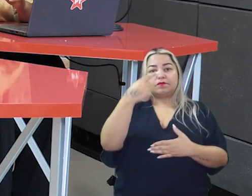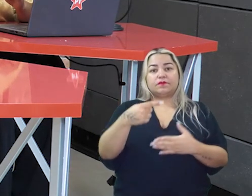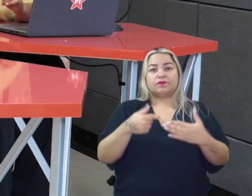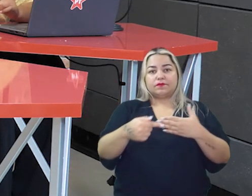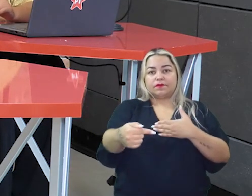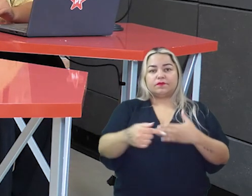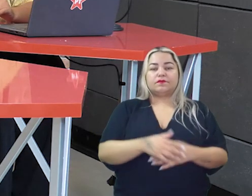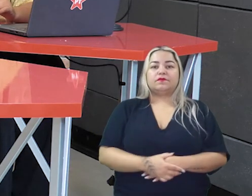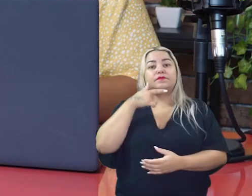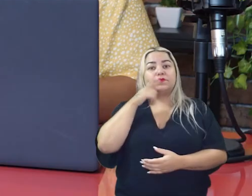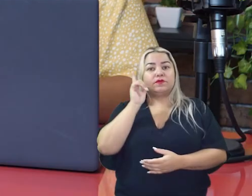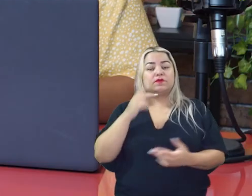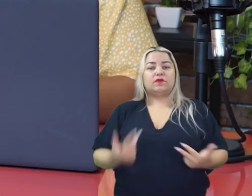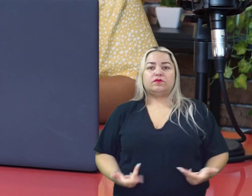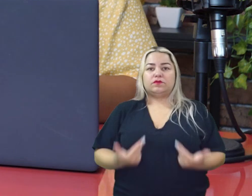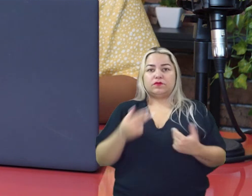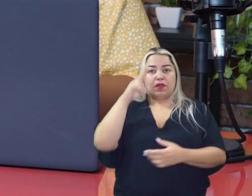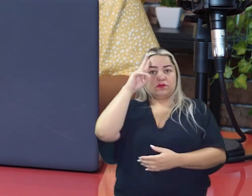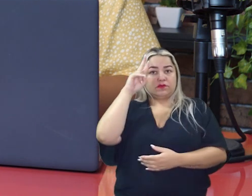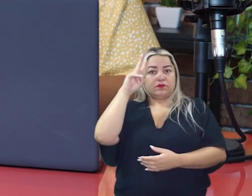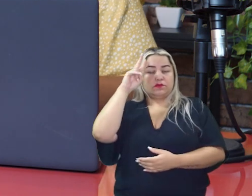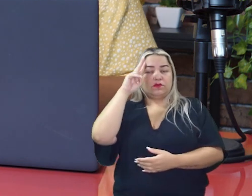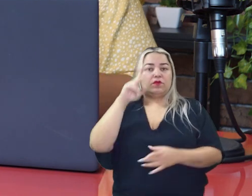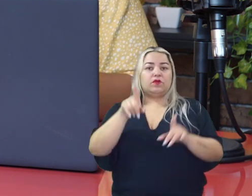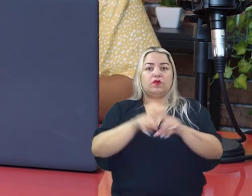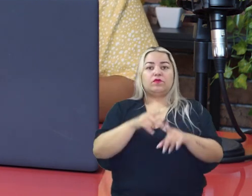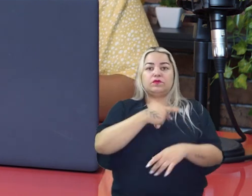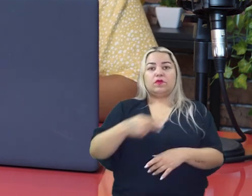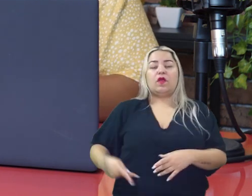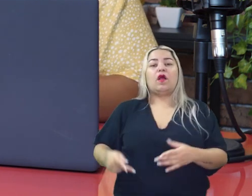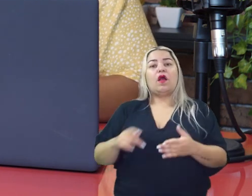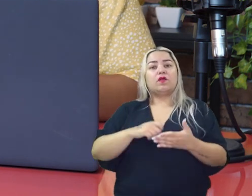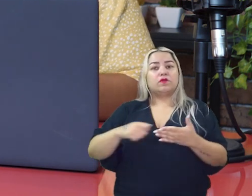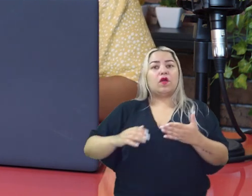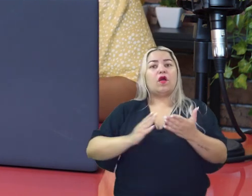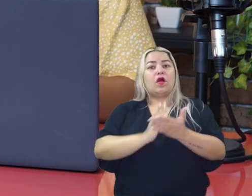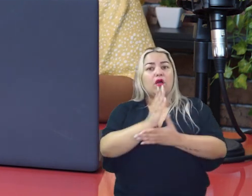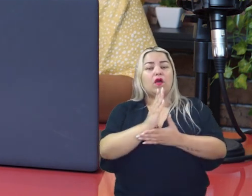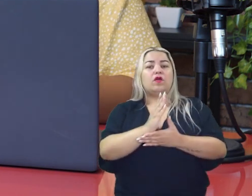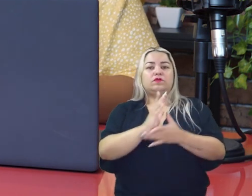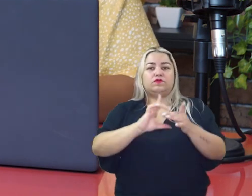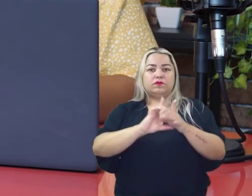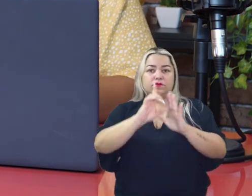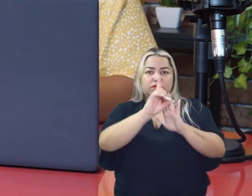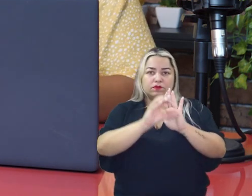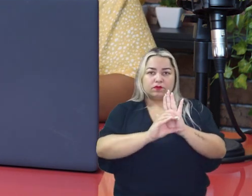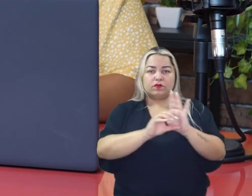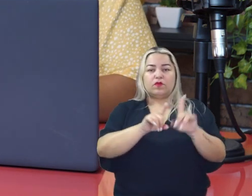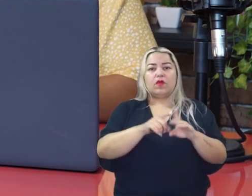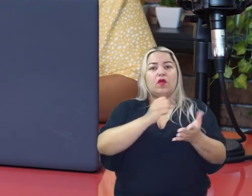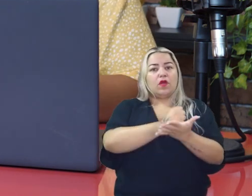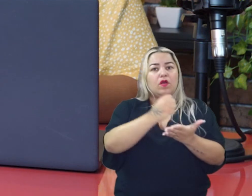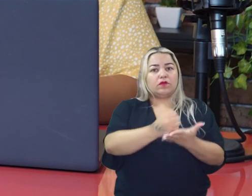começo da próxima semana. Antes da cirurgia, na segunda, o presidente assinou um decreto que fortalece a integridade em